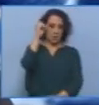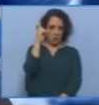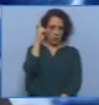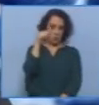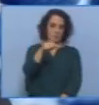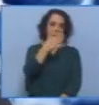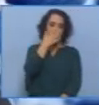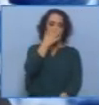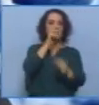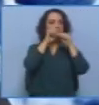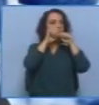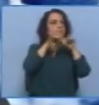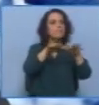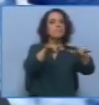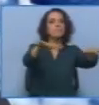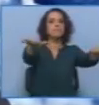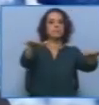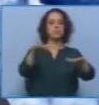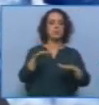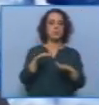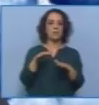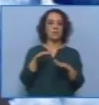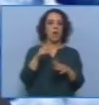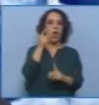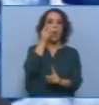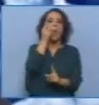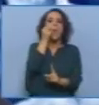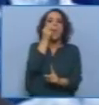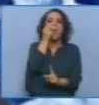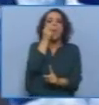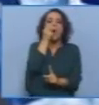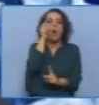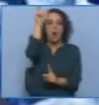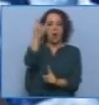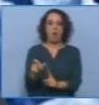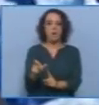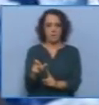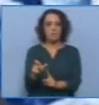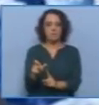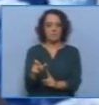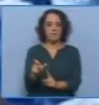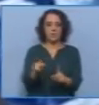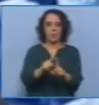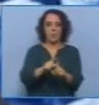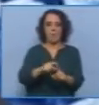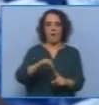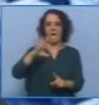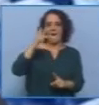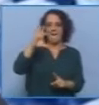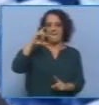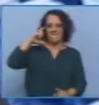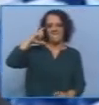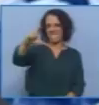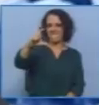o anúncio daquele que é o homem com as maiores maiúsculas que pudermos